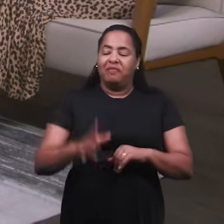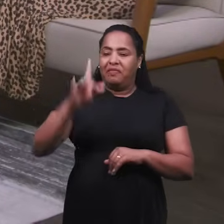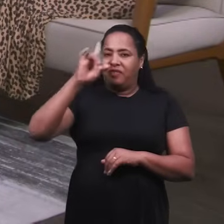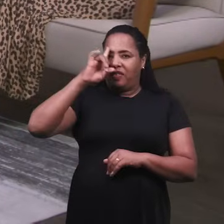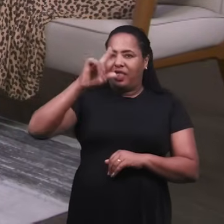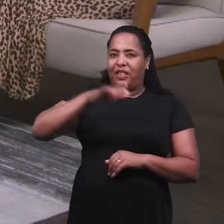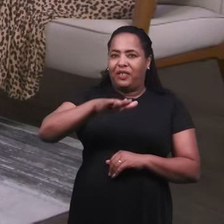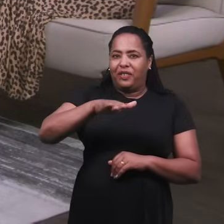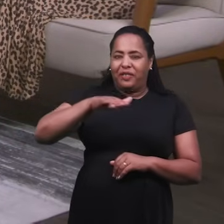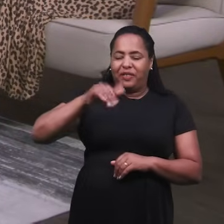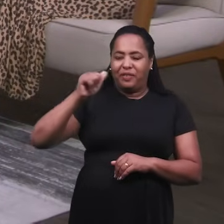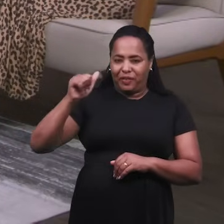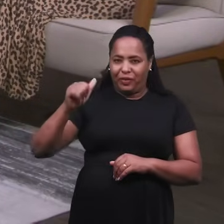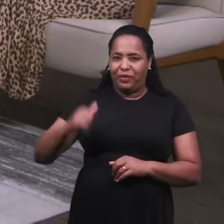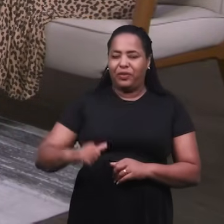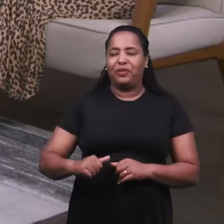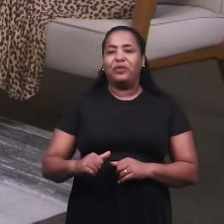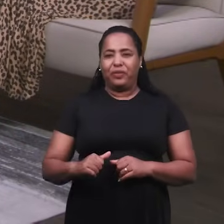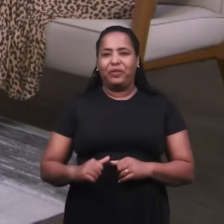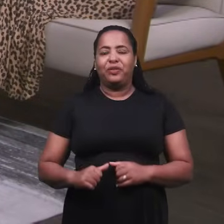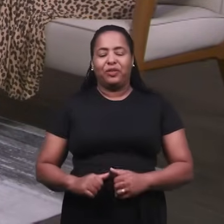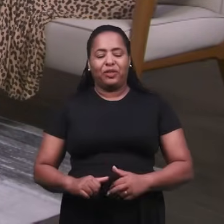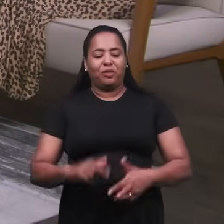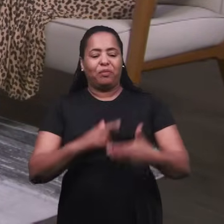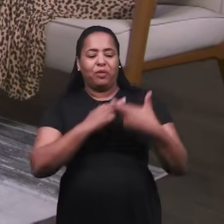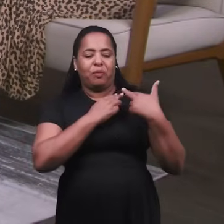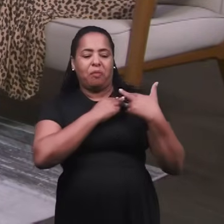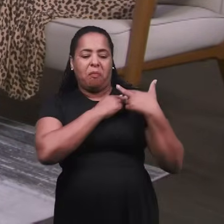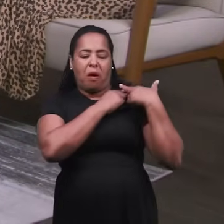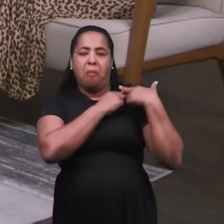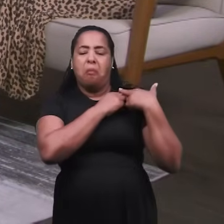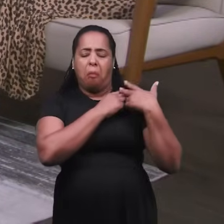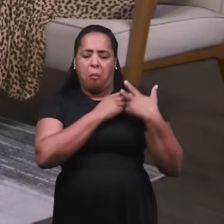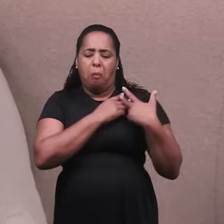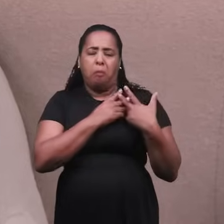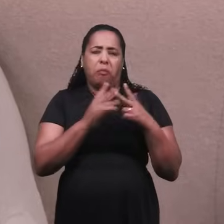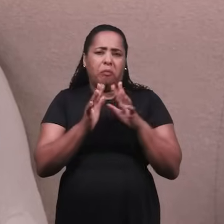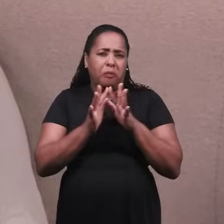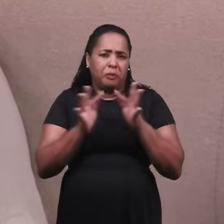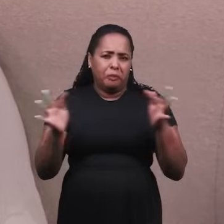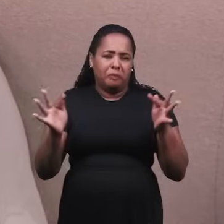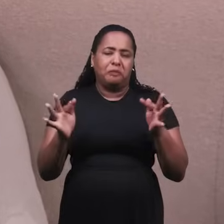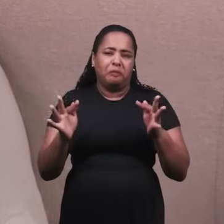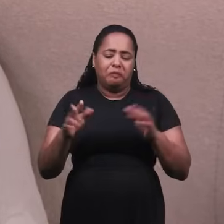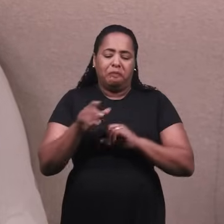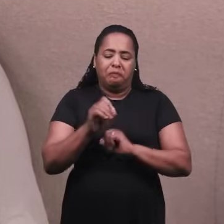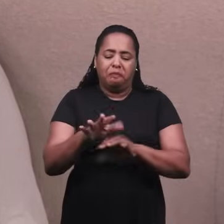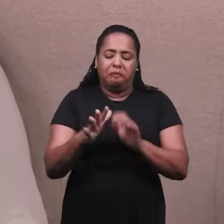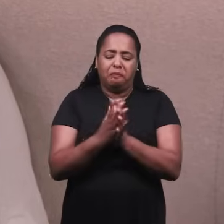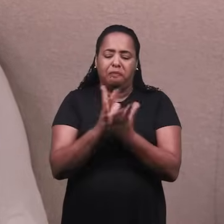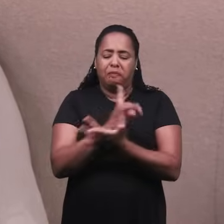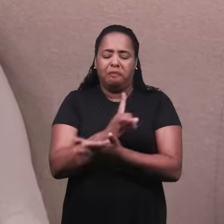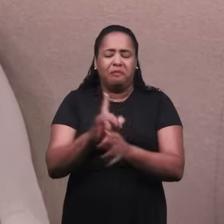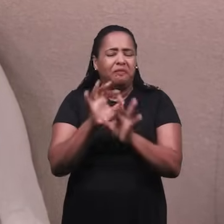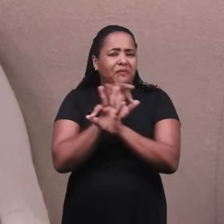nos chamou para uma missão muito nobre. Ensinar a palavra de Deus é algo extraordinário,